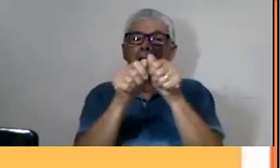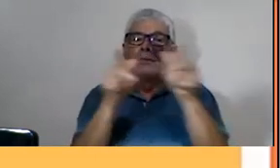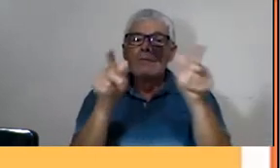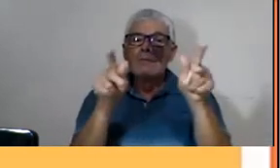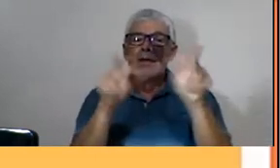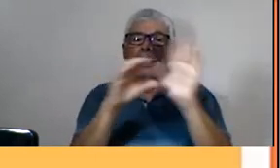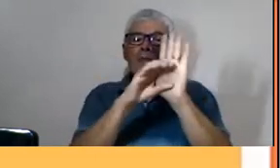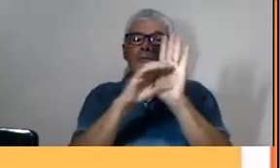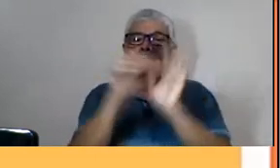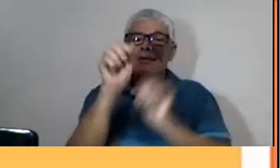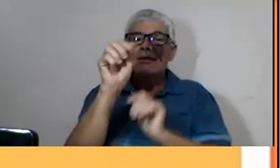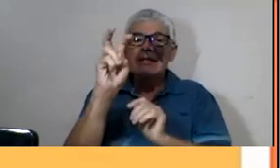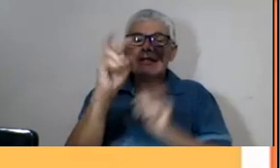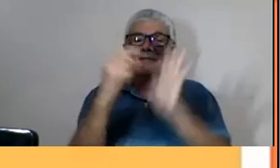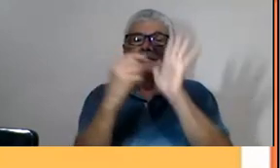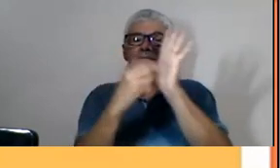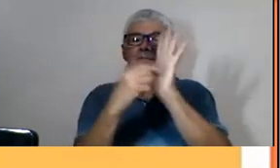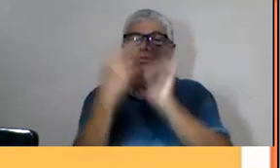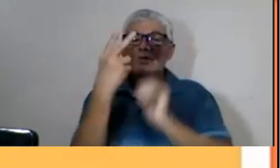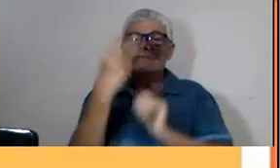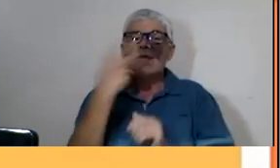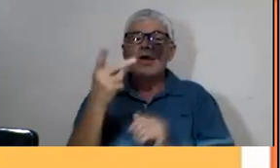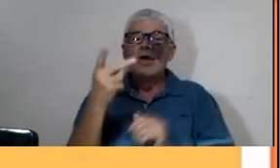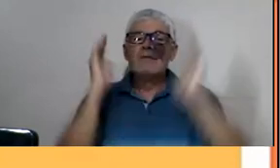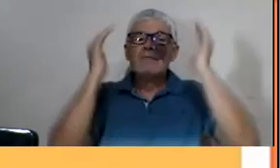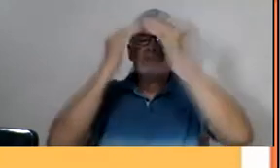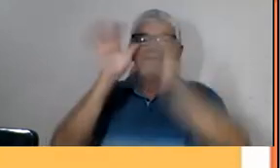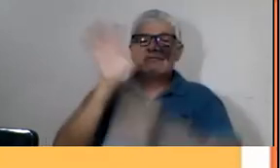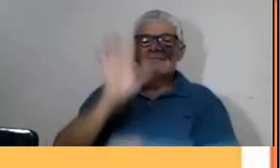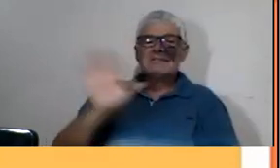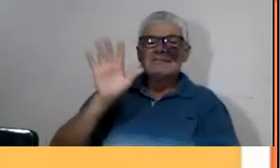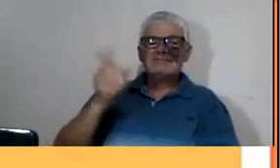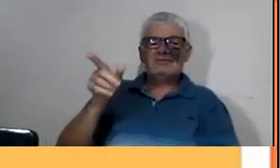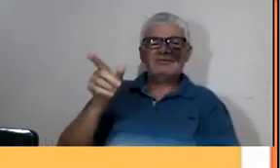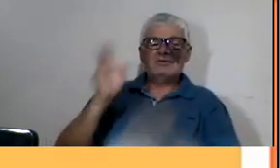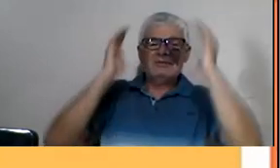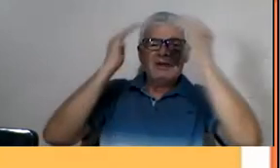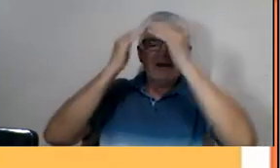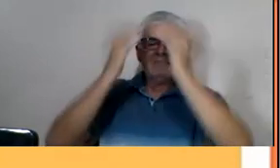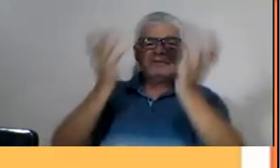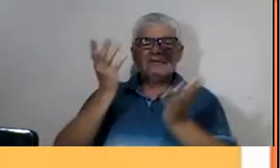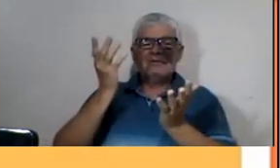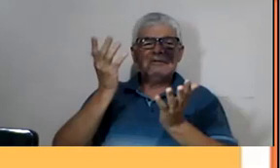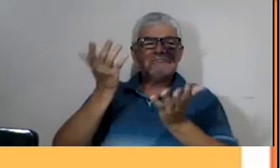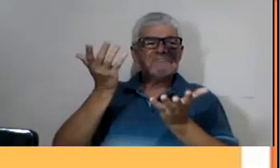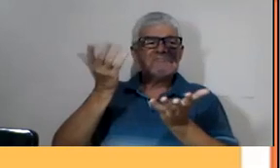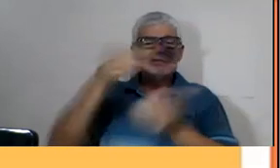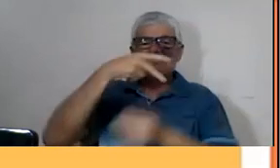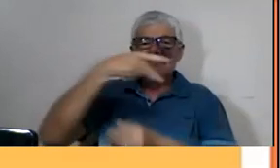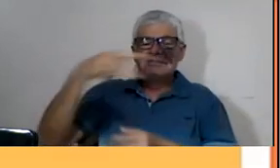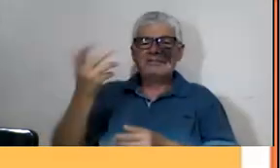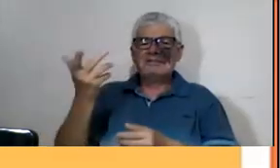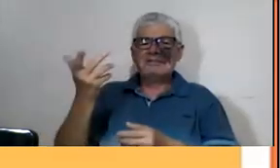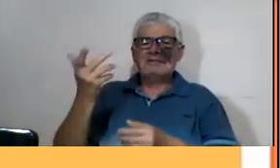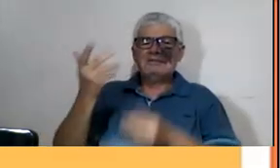longe. Então, era uma coisa muito esplendorosa mesmo. Então, assim, do ponto de vista de construção, ele